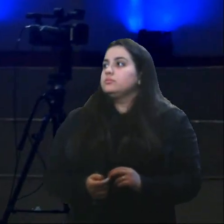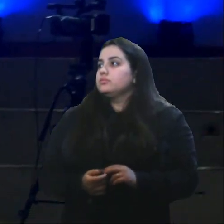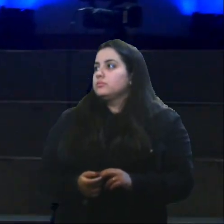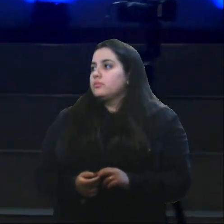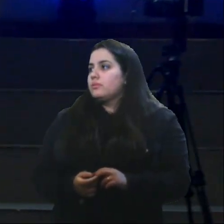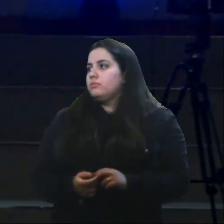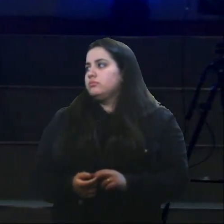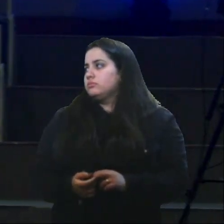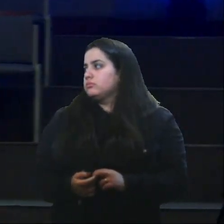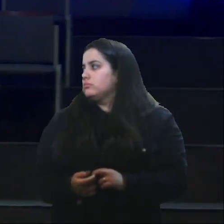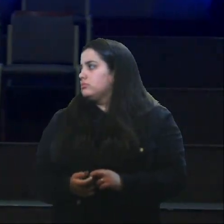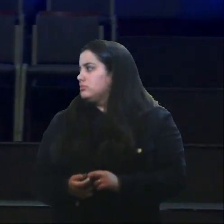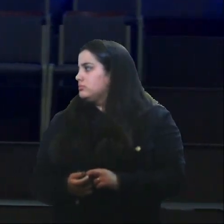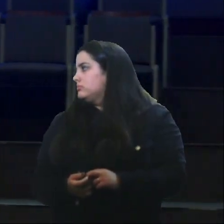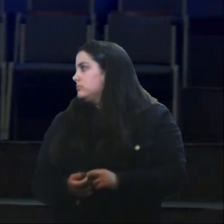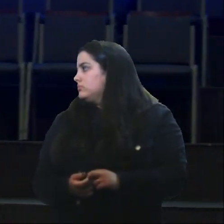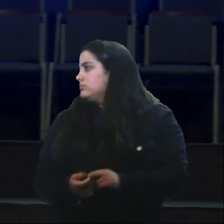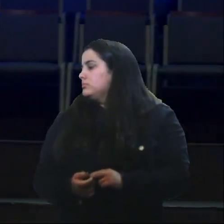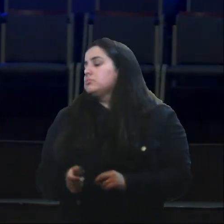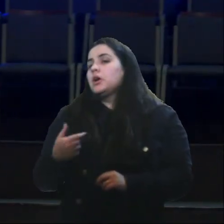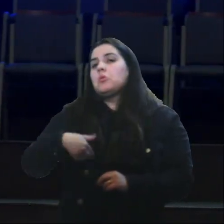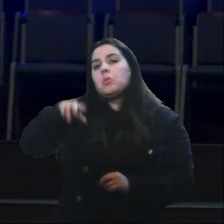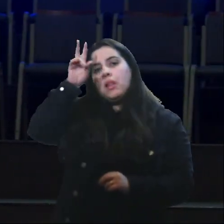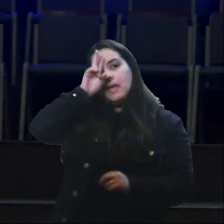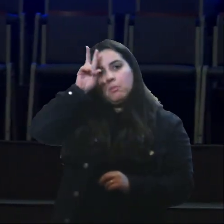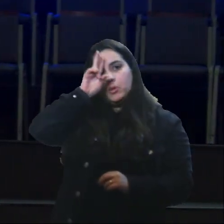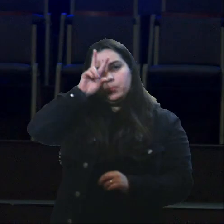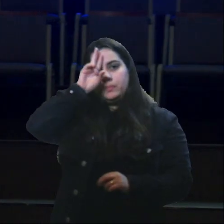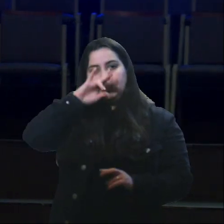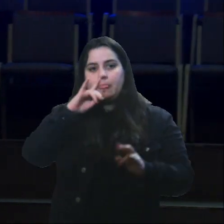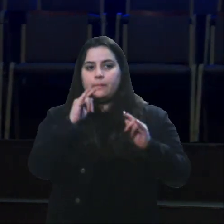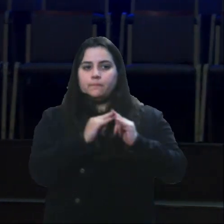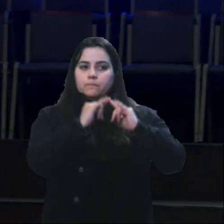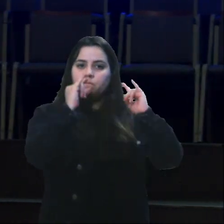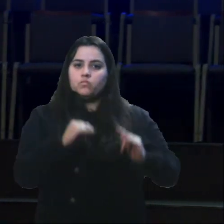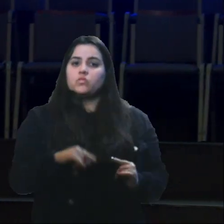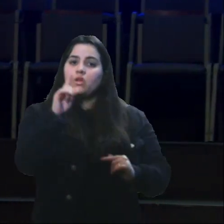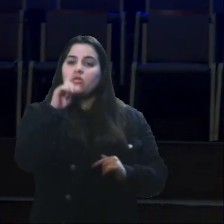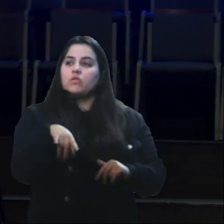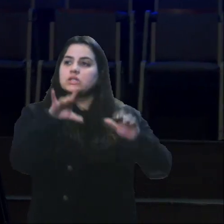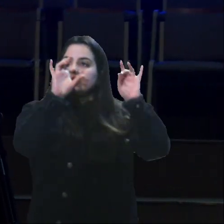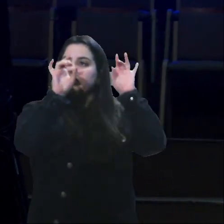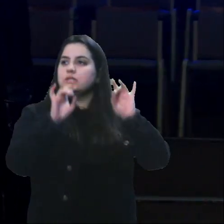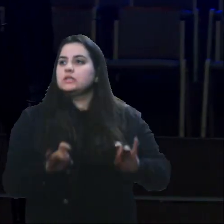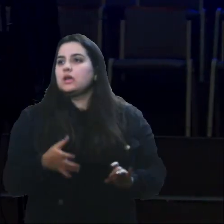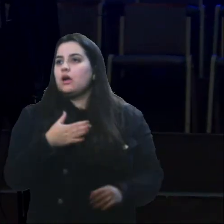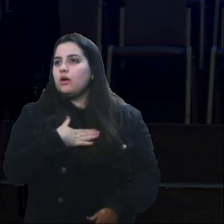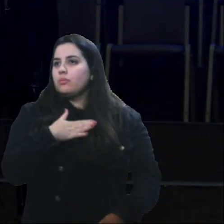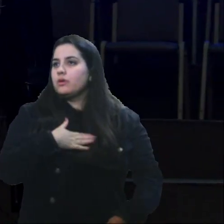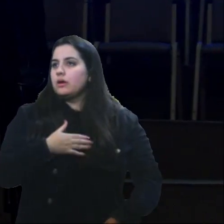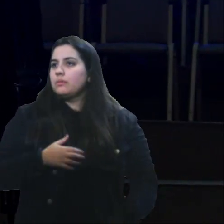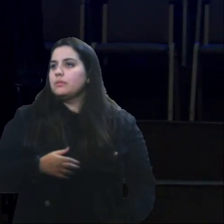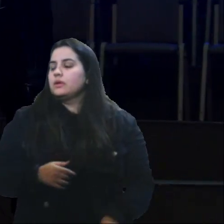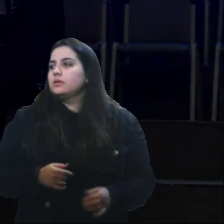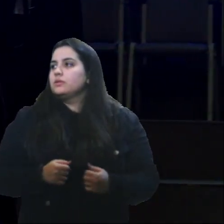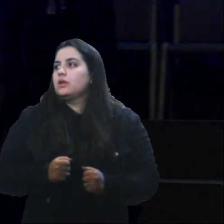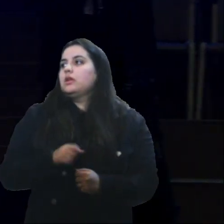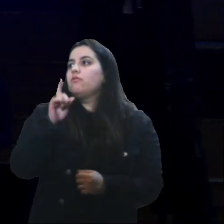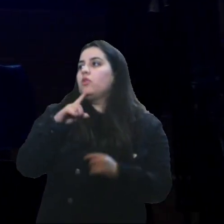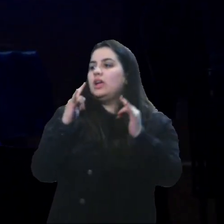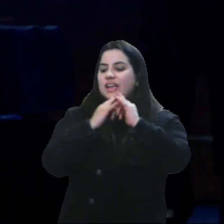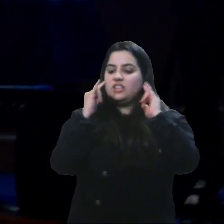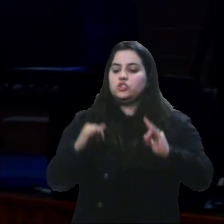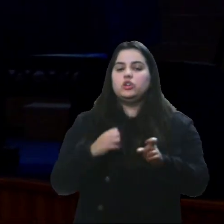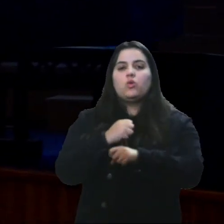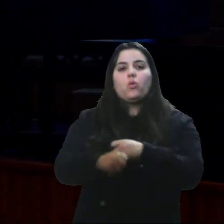Eu lembro de um retiro muito especial para mim. Foi o retiro de